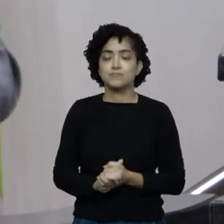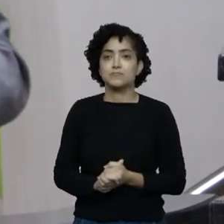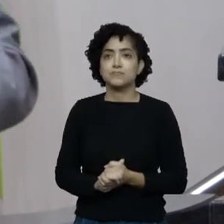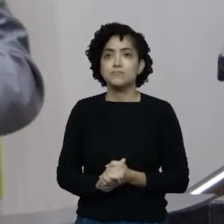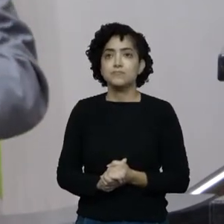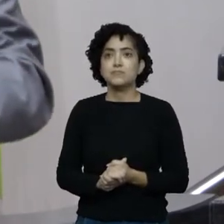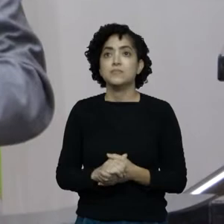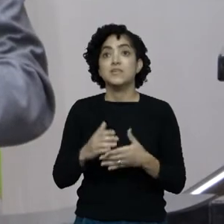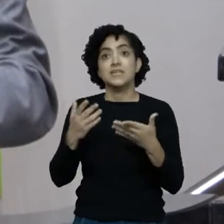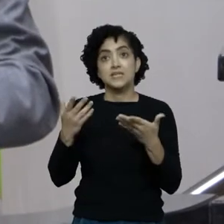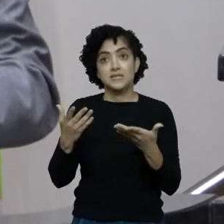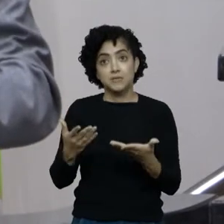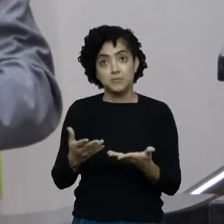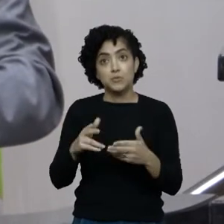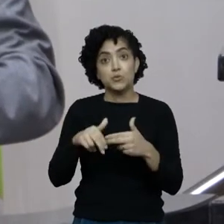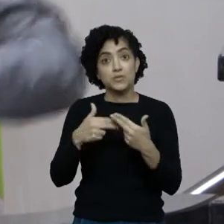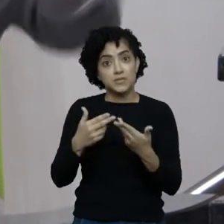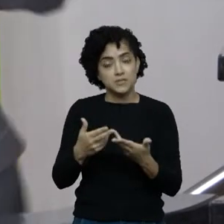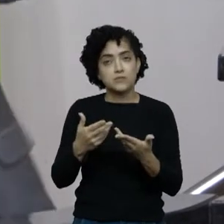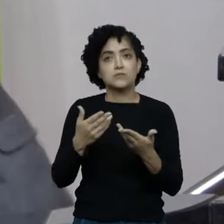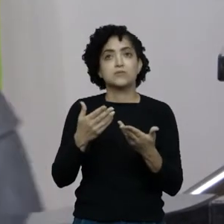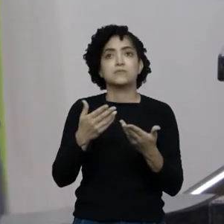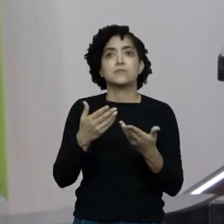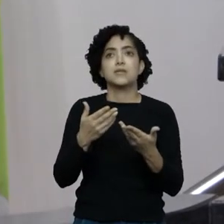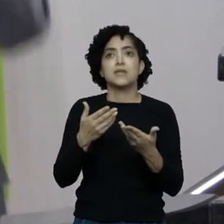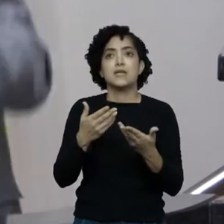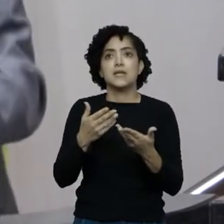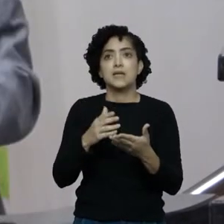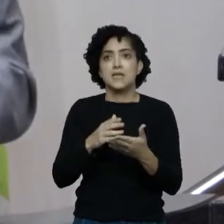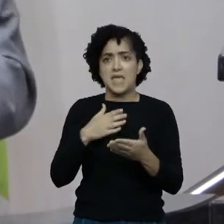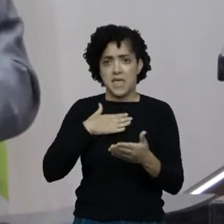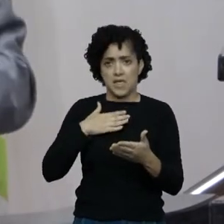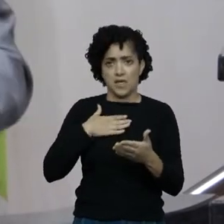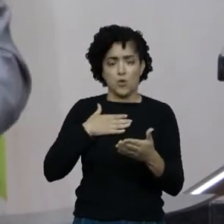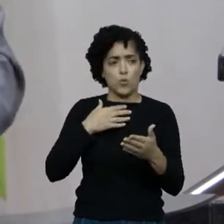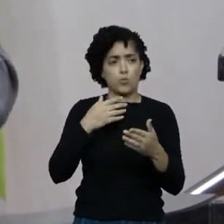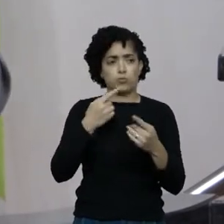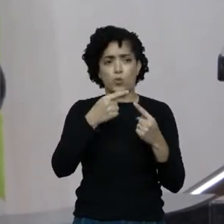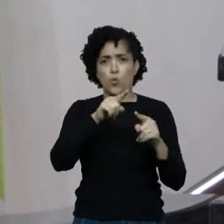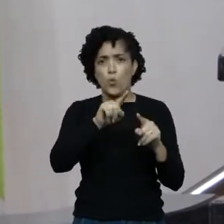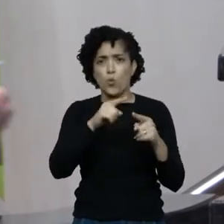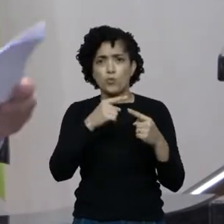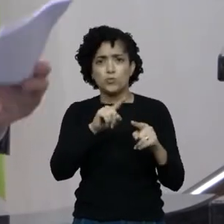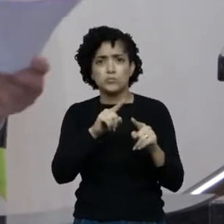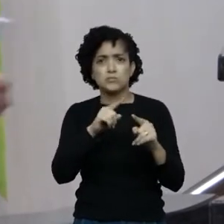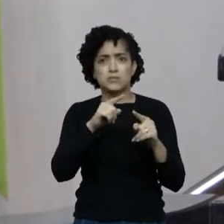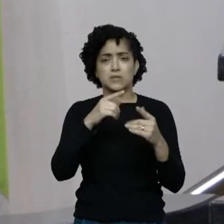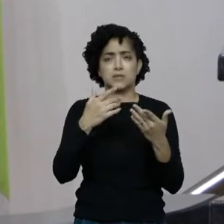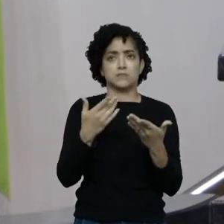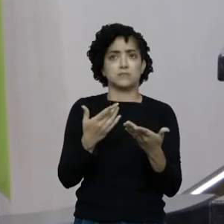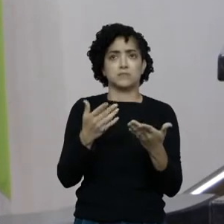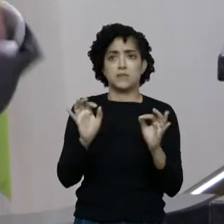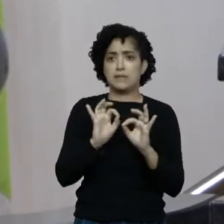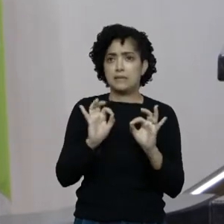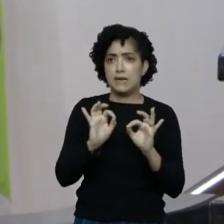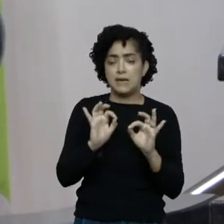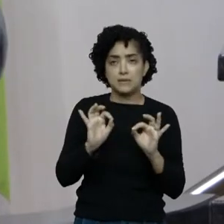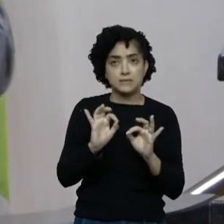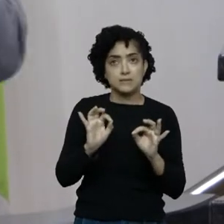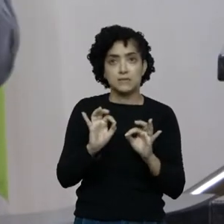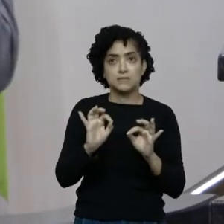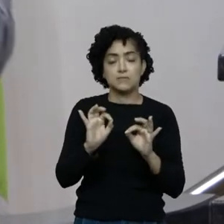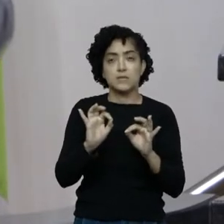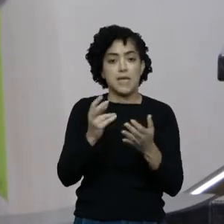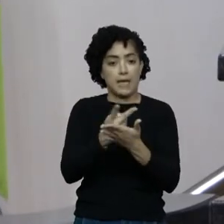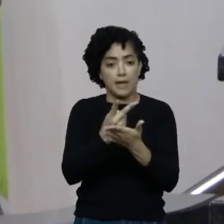ele estava acusando os outros eu não te fiz nada o tanto que não infringir que o deputado